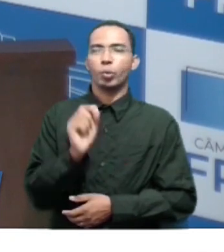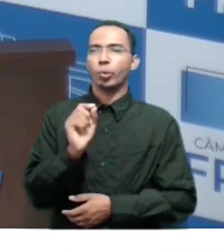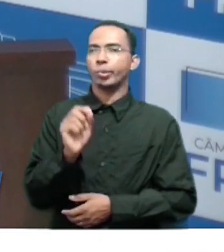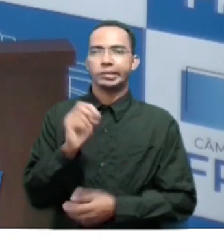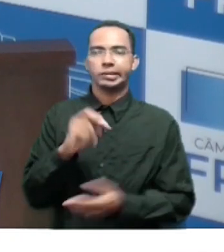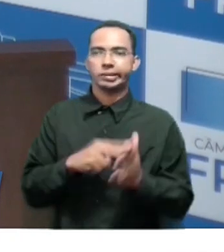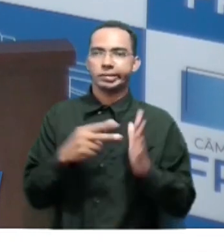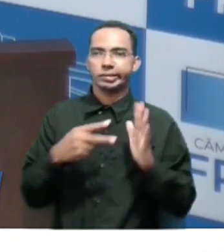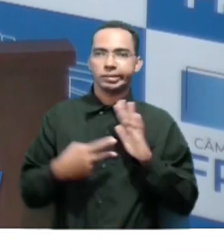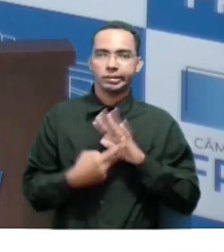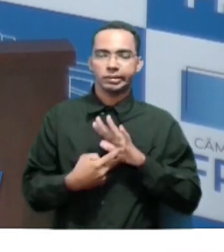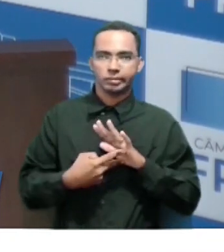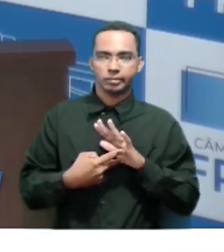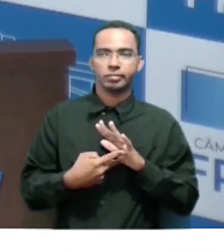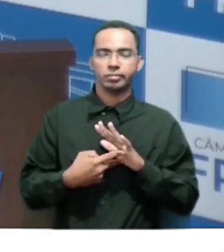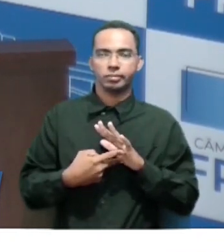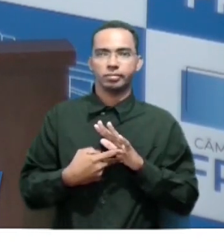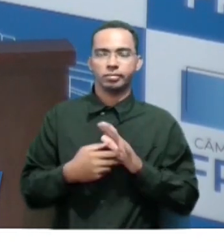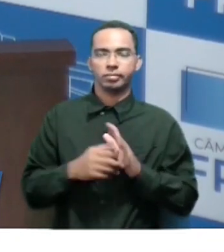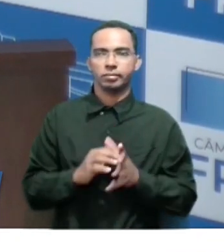é